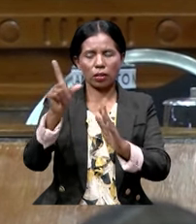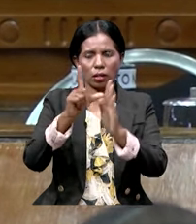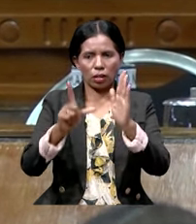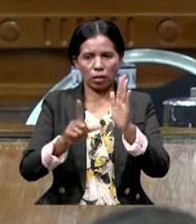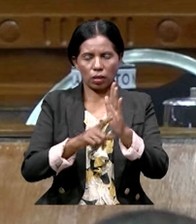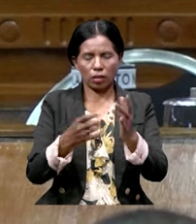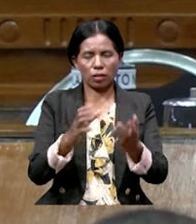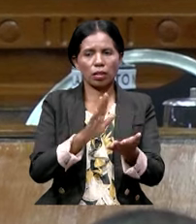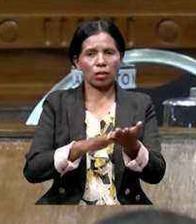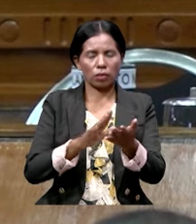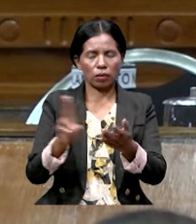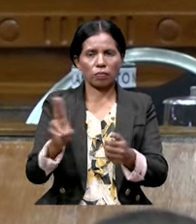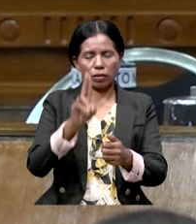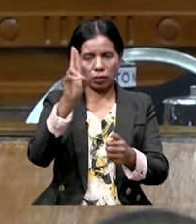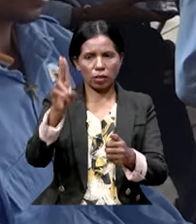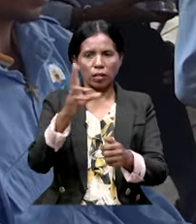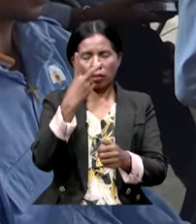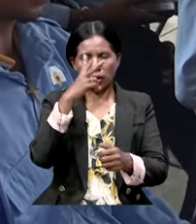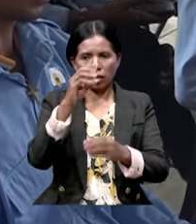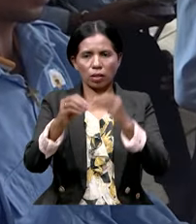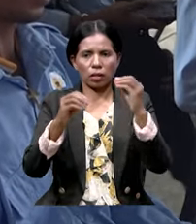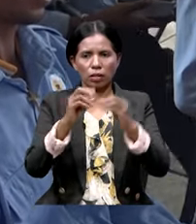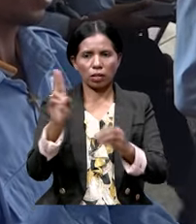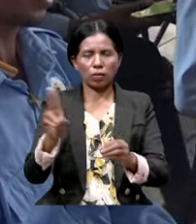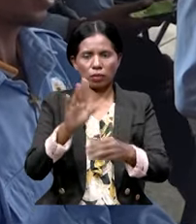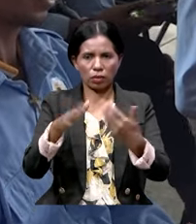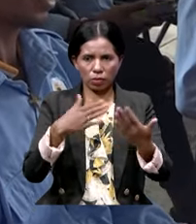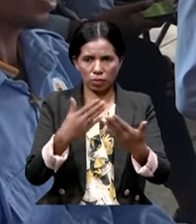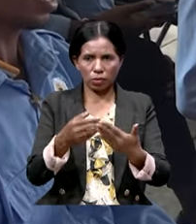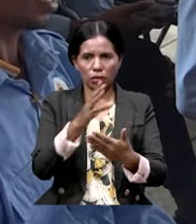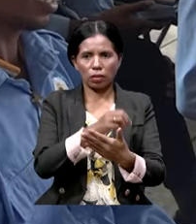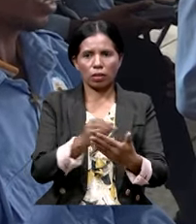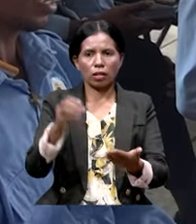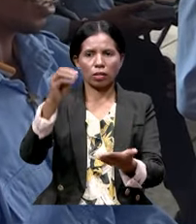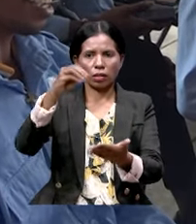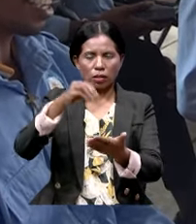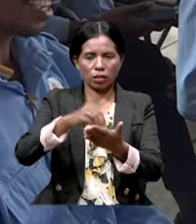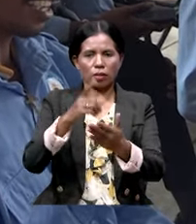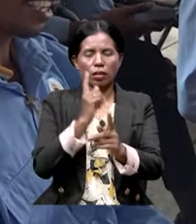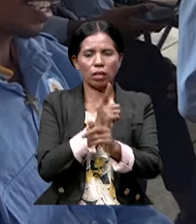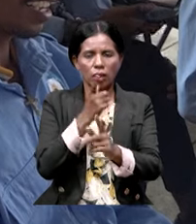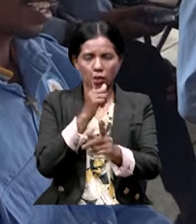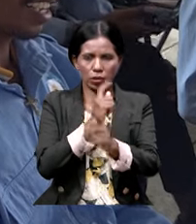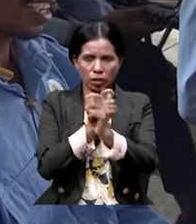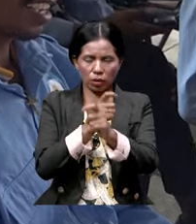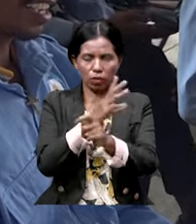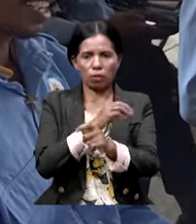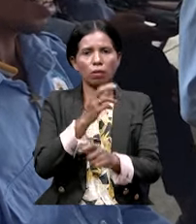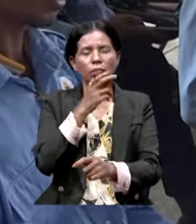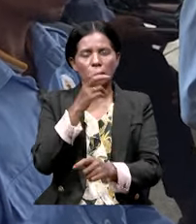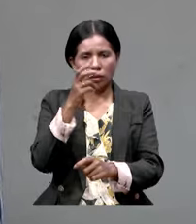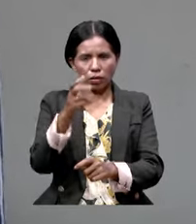em ensino superior nia, a regulariza a Universidade de Sira, a atuar e lian tetum no português, dar